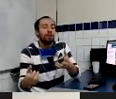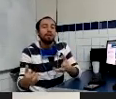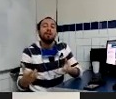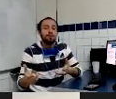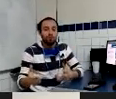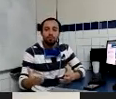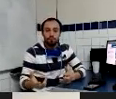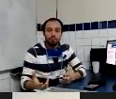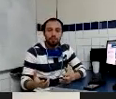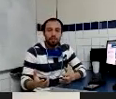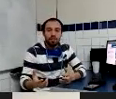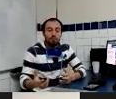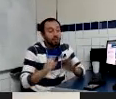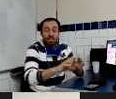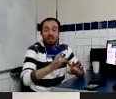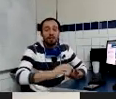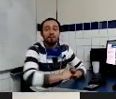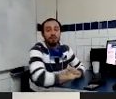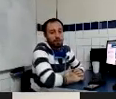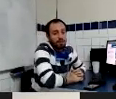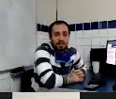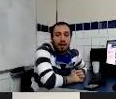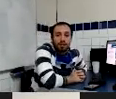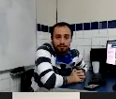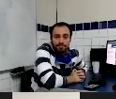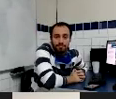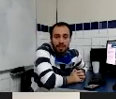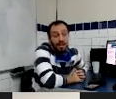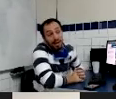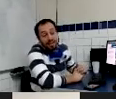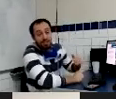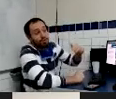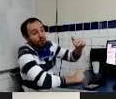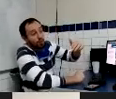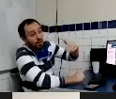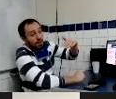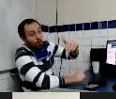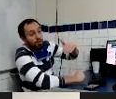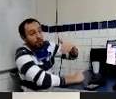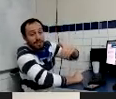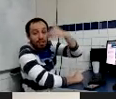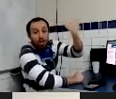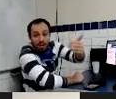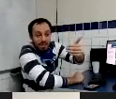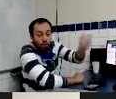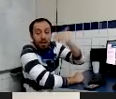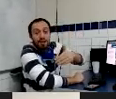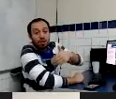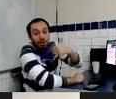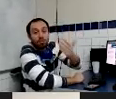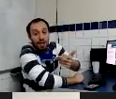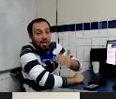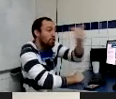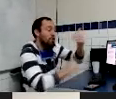tanto em risco. Porque eu já tenho um alimento já armazenado. E, além disso, eu consigo fazer trocas. Algum